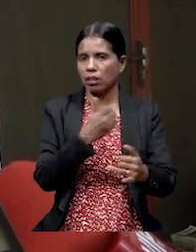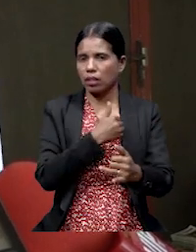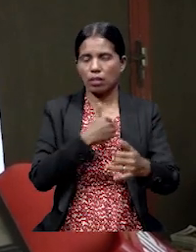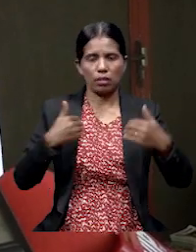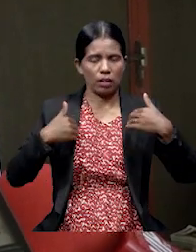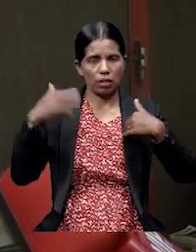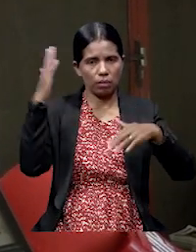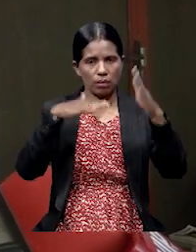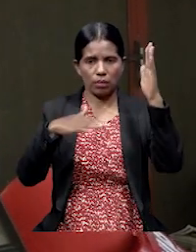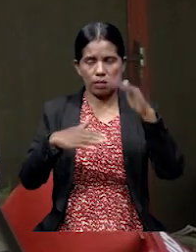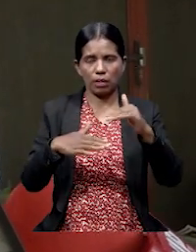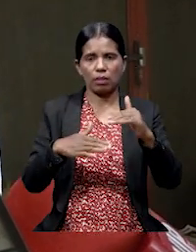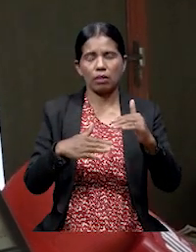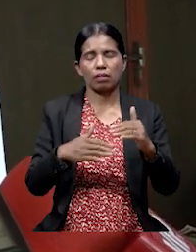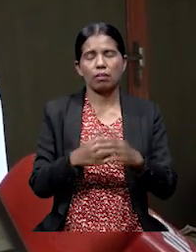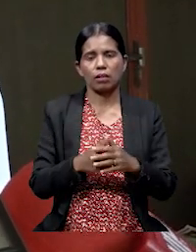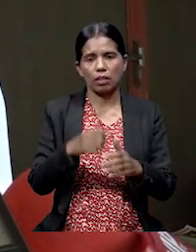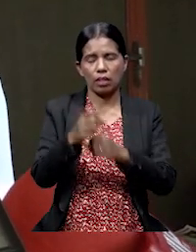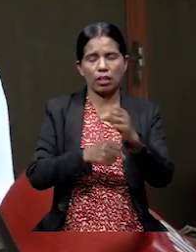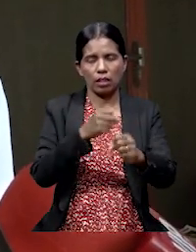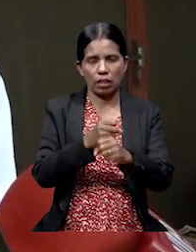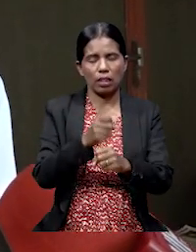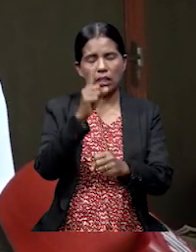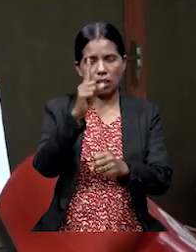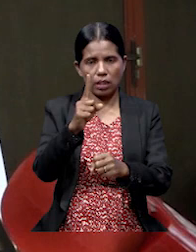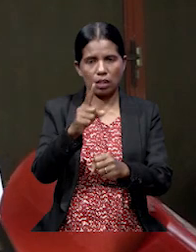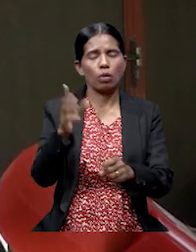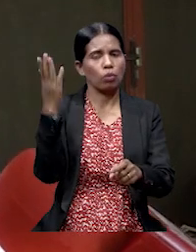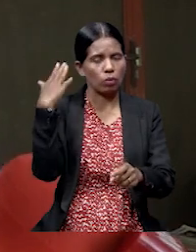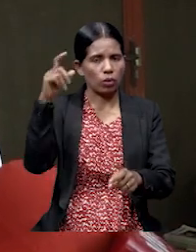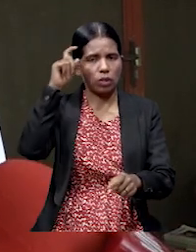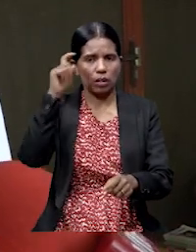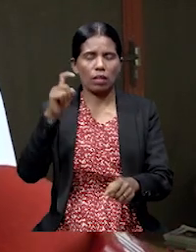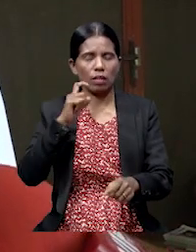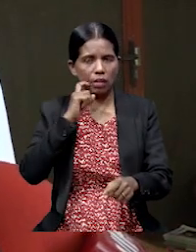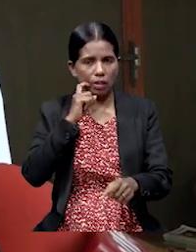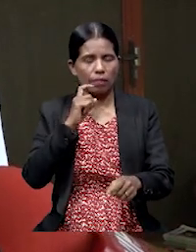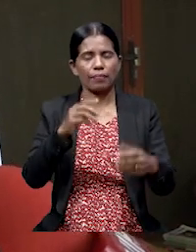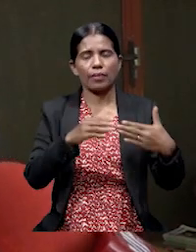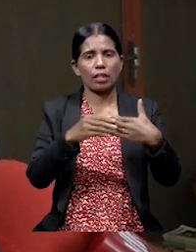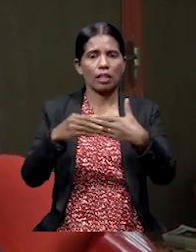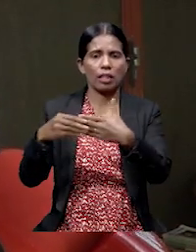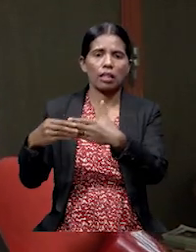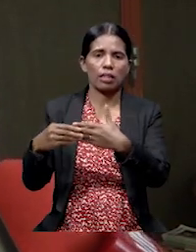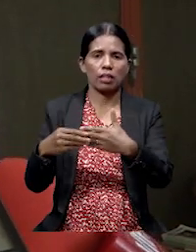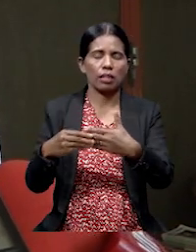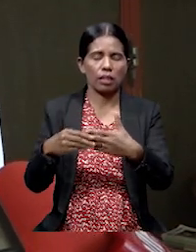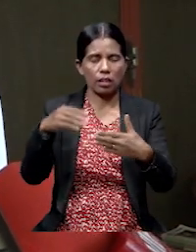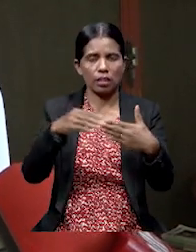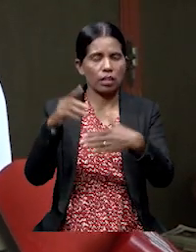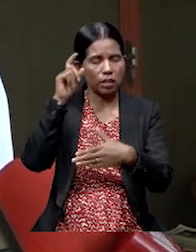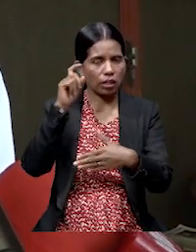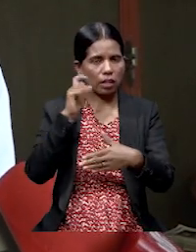problema, também tinha ido em Larona, mas um bote sanano, que o Uluk maca cair, né? Tinha rua em Larona, mas um bote sanano